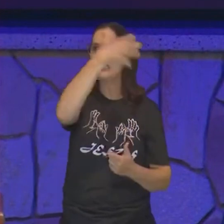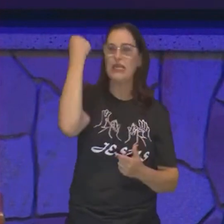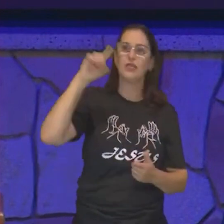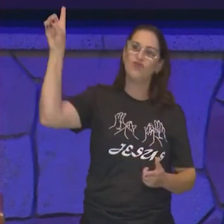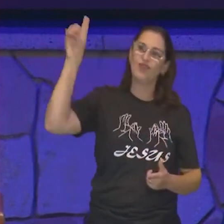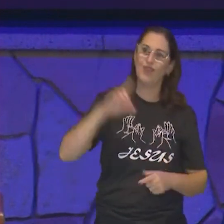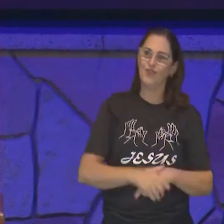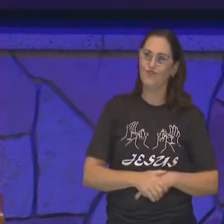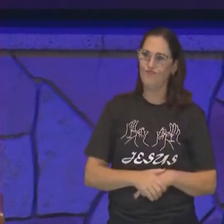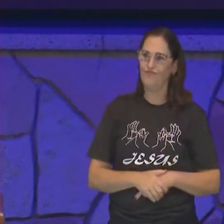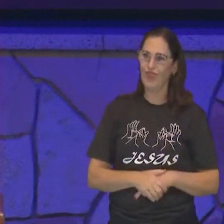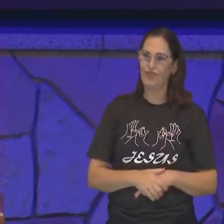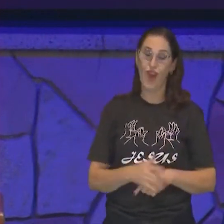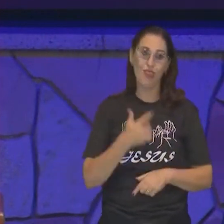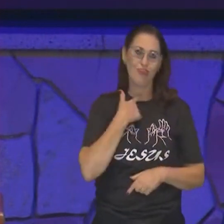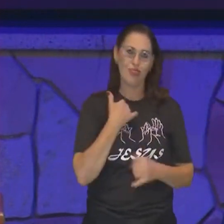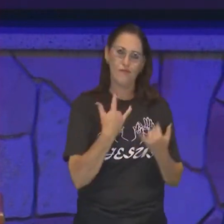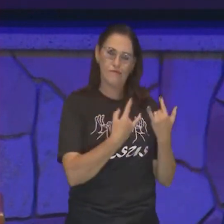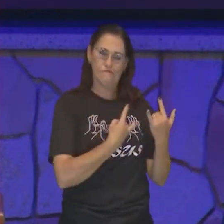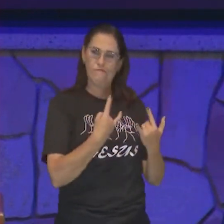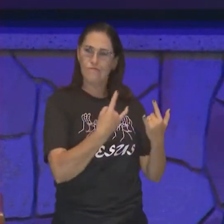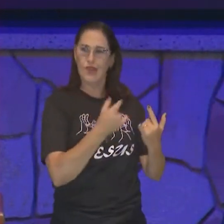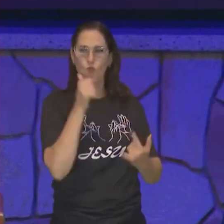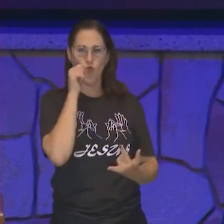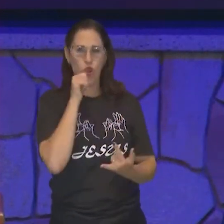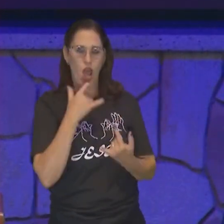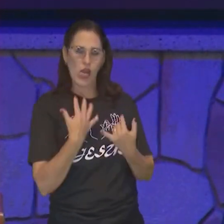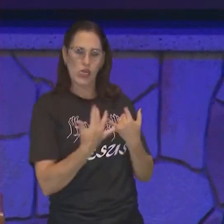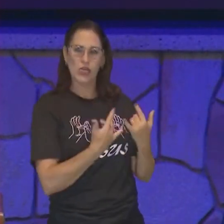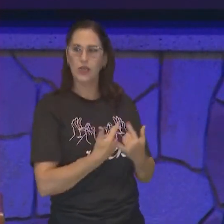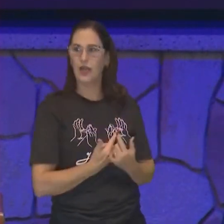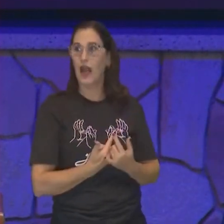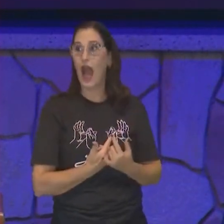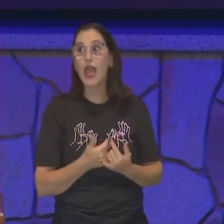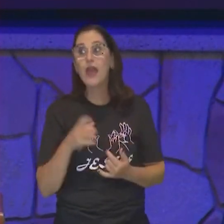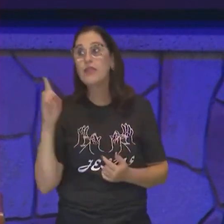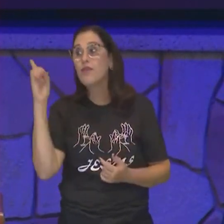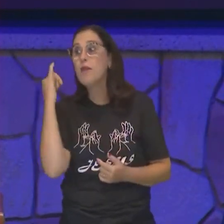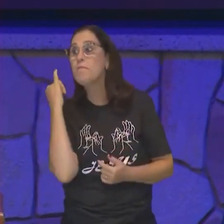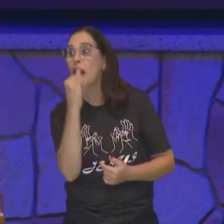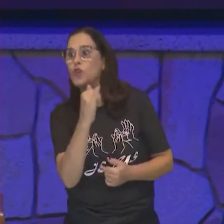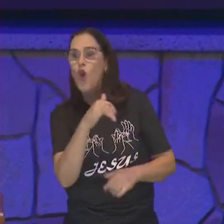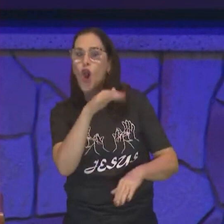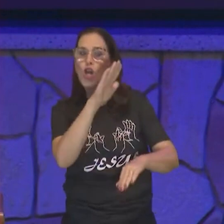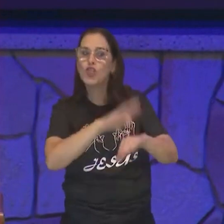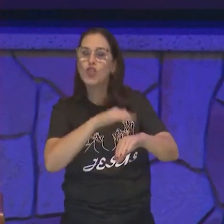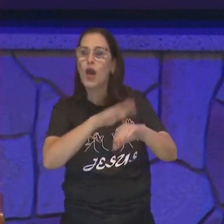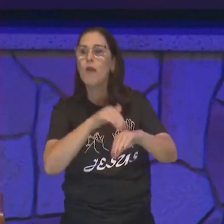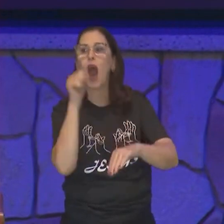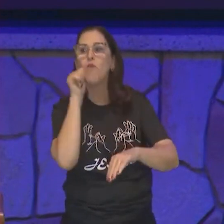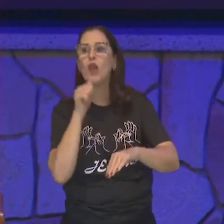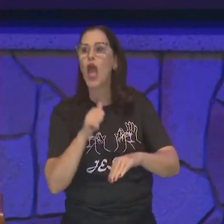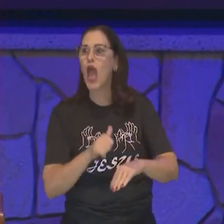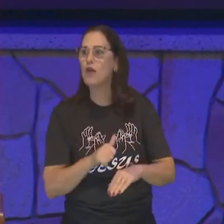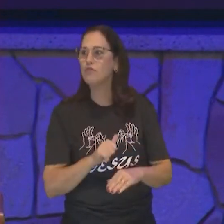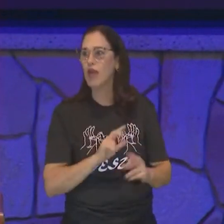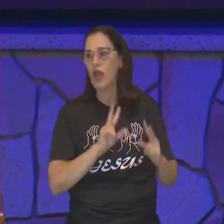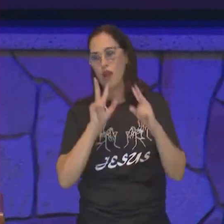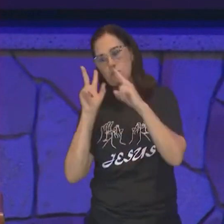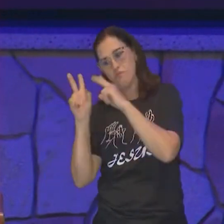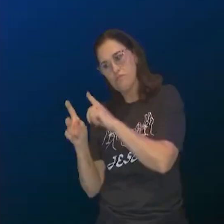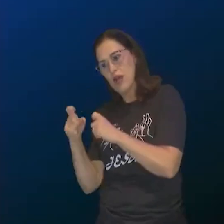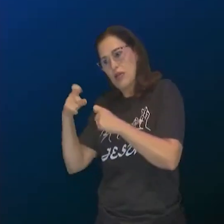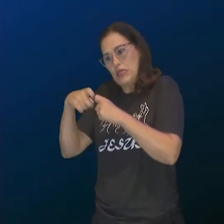Deus. Então, Davi mandou que mensageiros a trouxessem, ele se deitou com ela